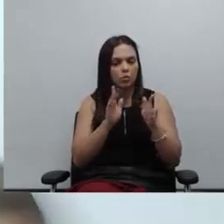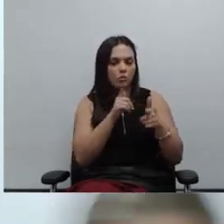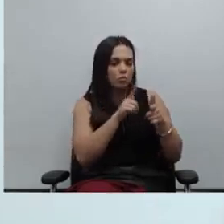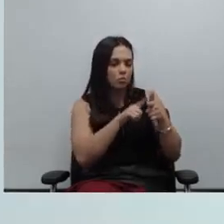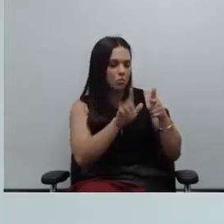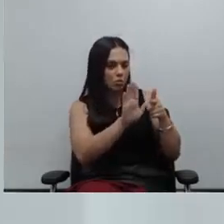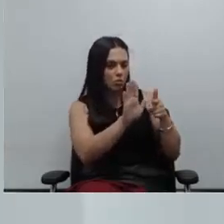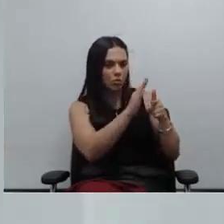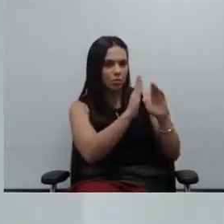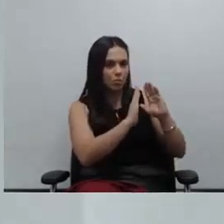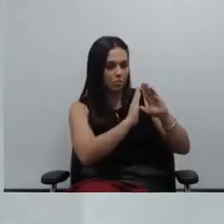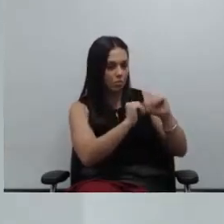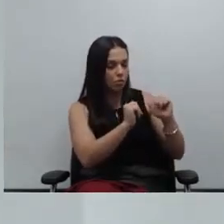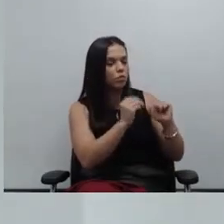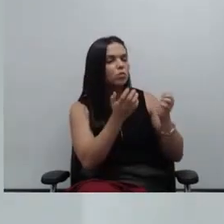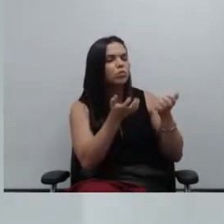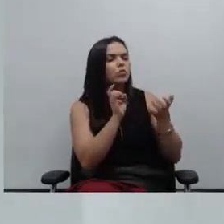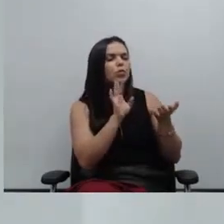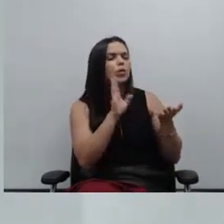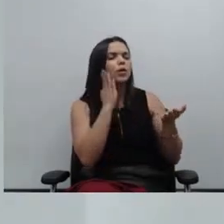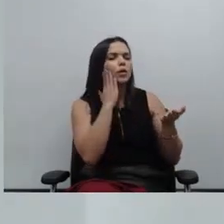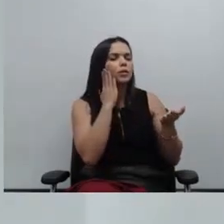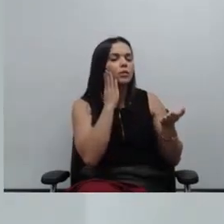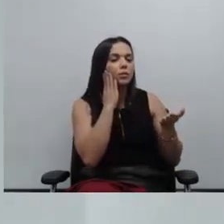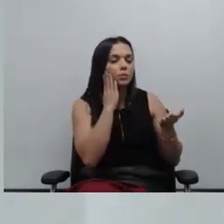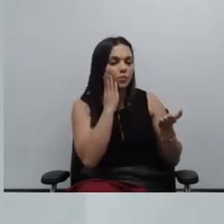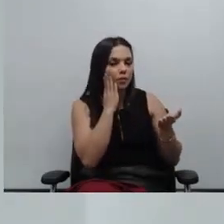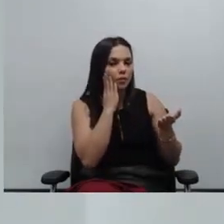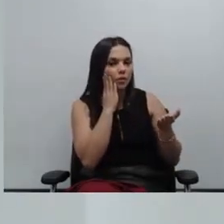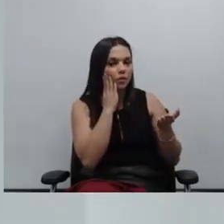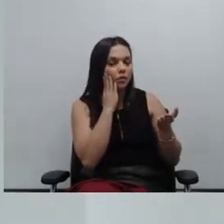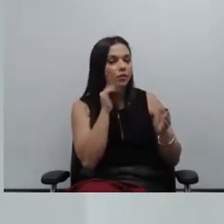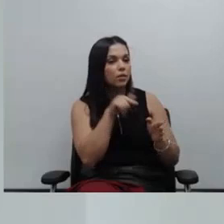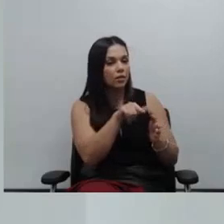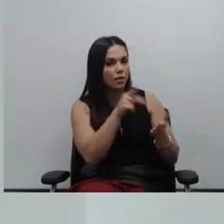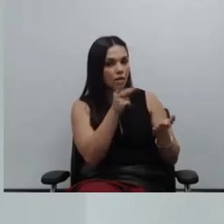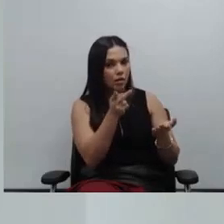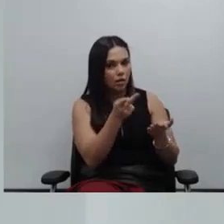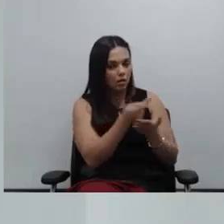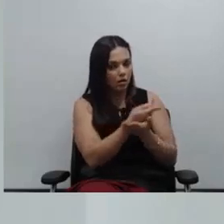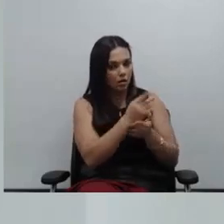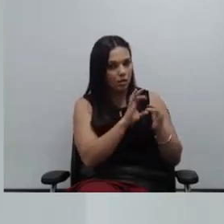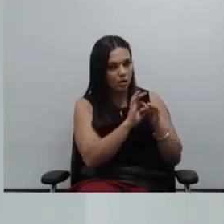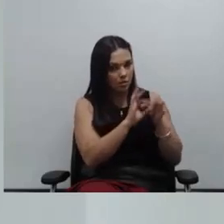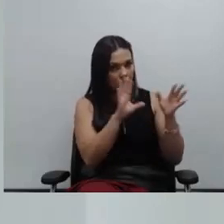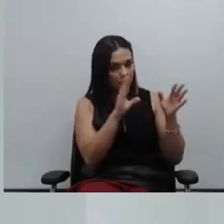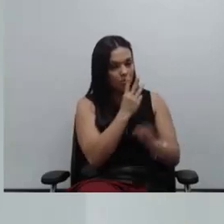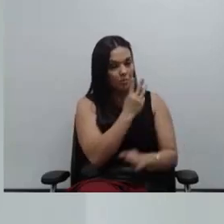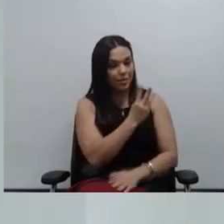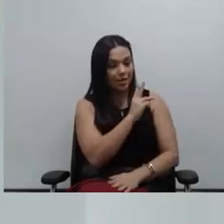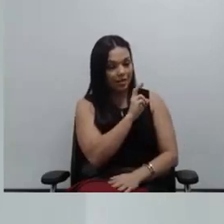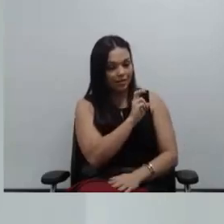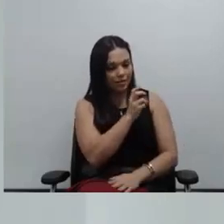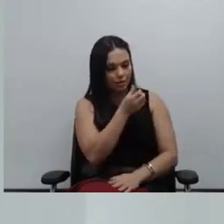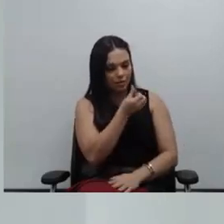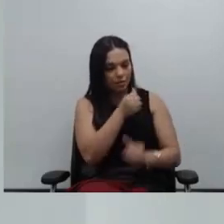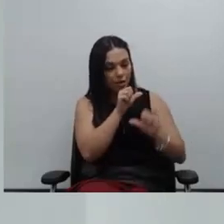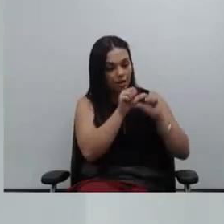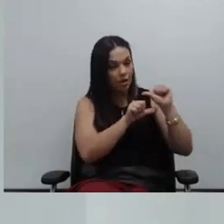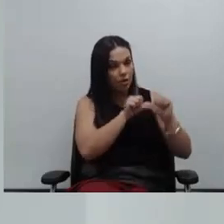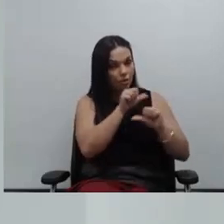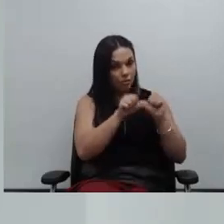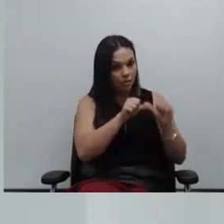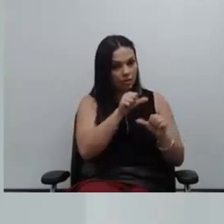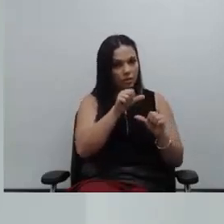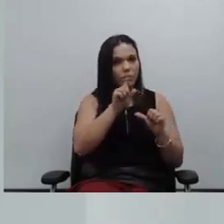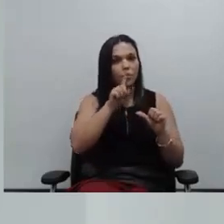pedido, eu só gostaria de saber se, nesse caso, pela deliberação 356, que é a deliberação que trata da alteração de designação de